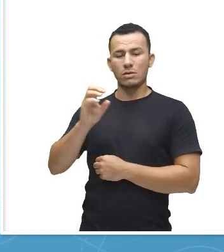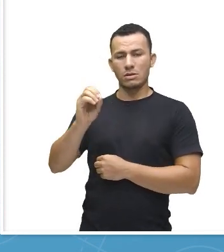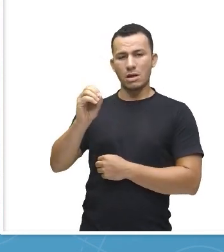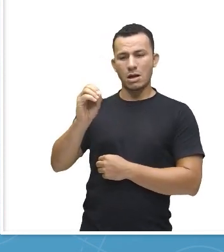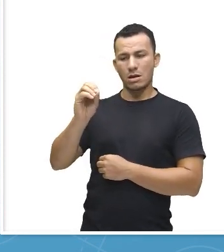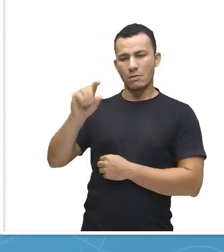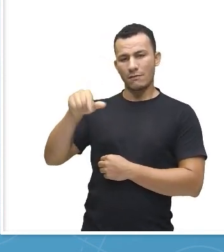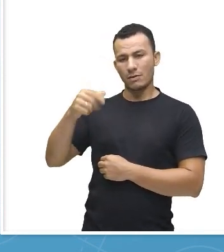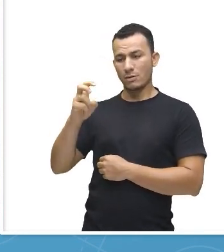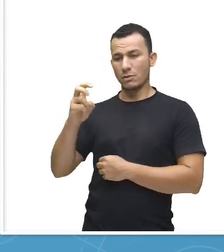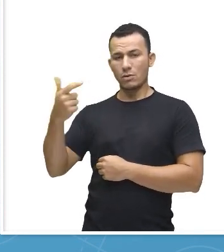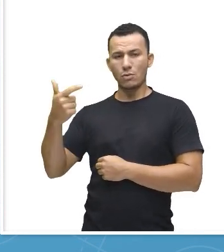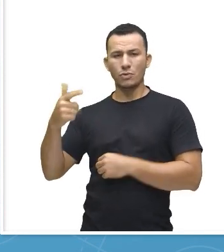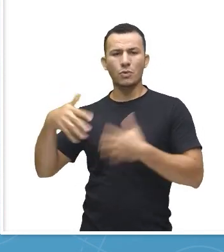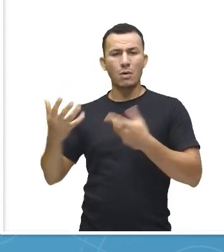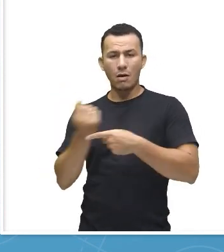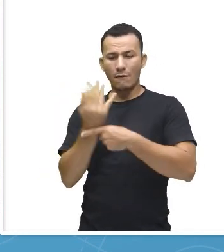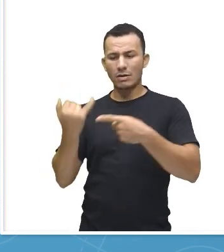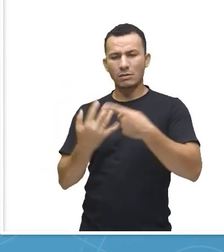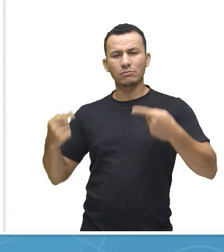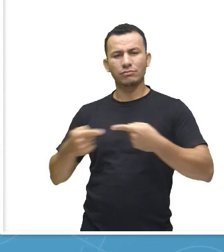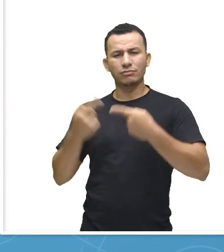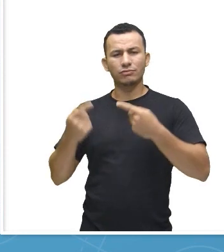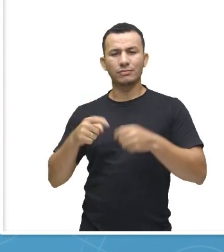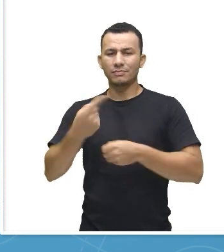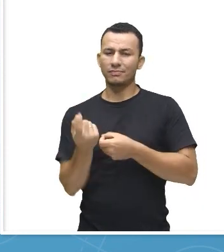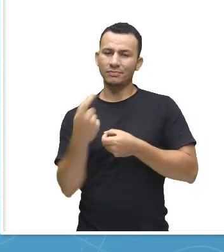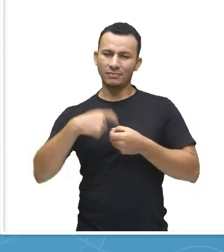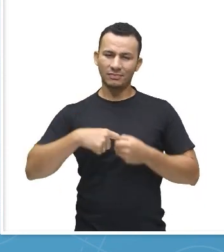0,52? Muito bem? Então, daqui a pouquinho voltaremos.